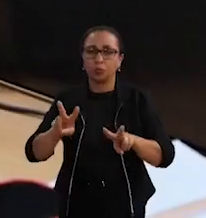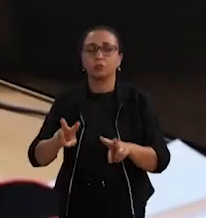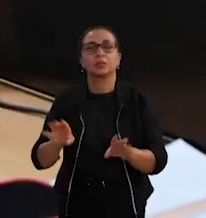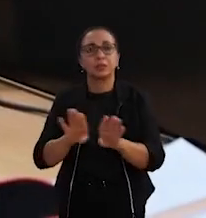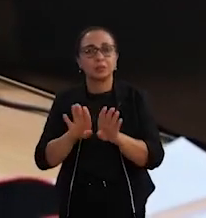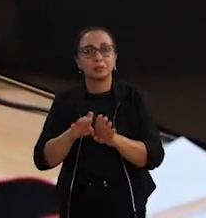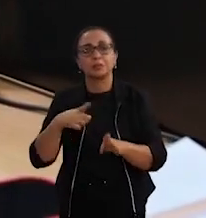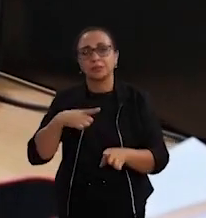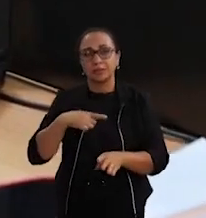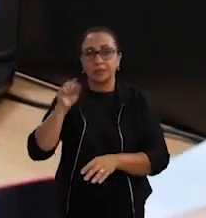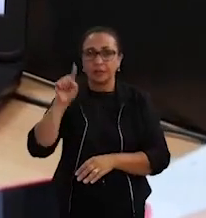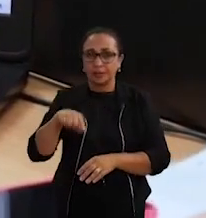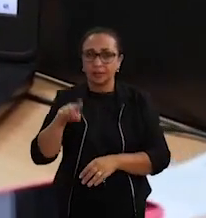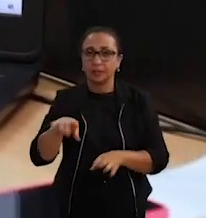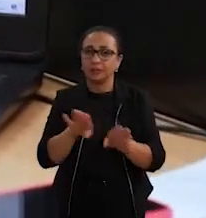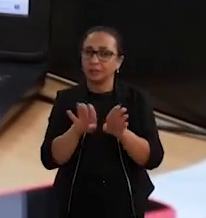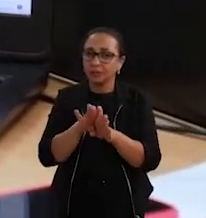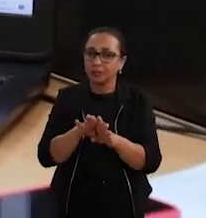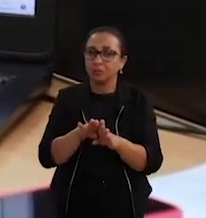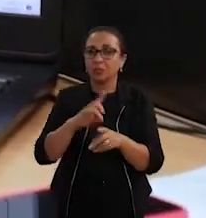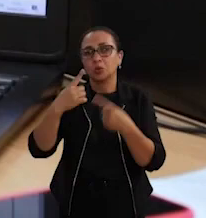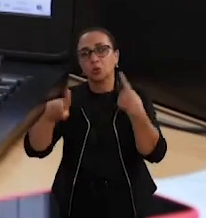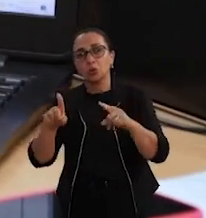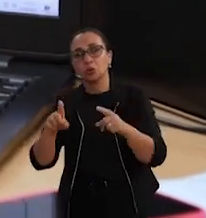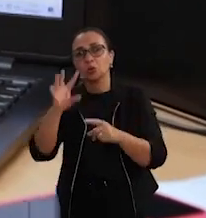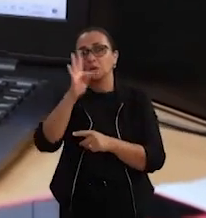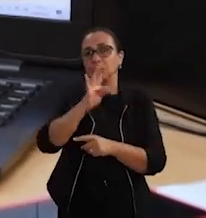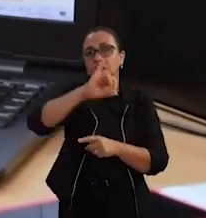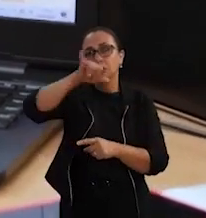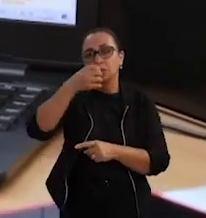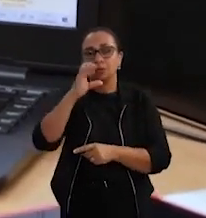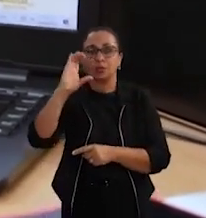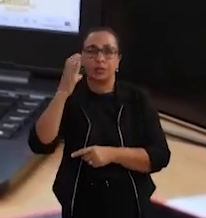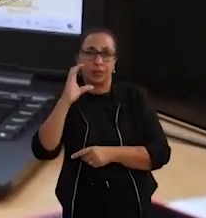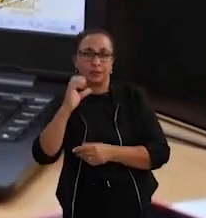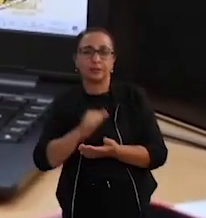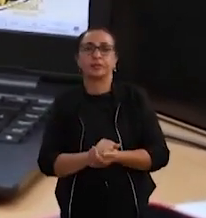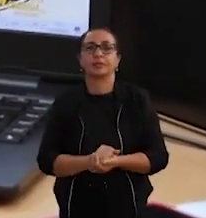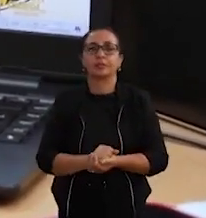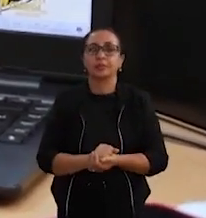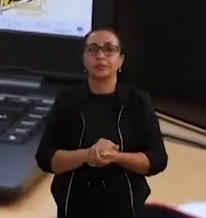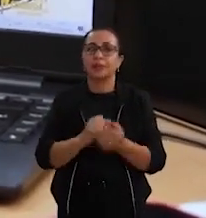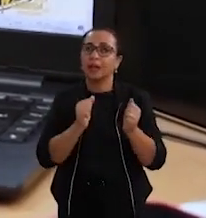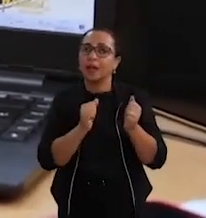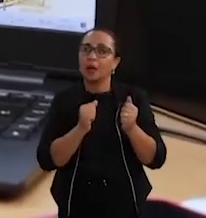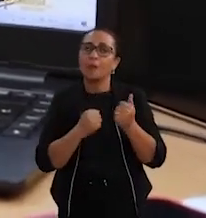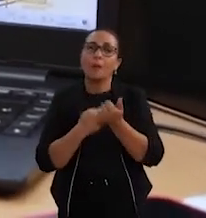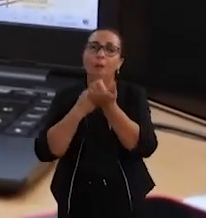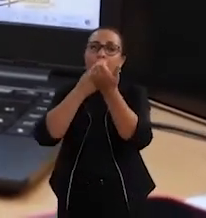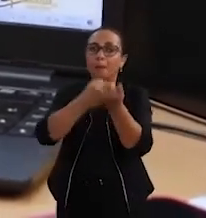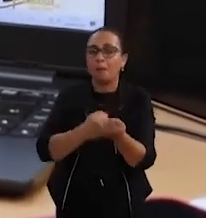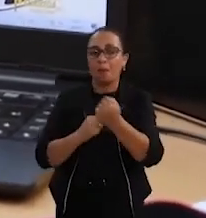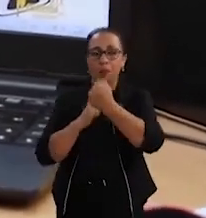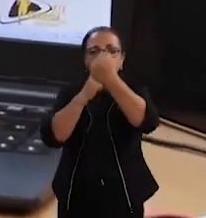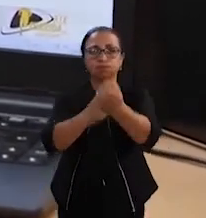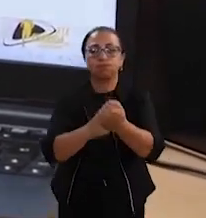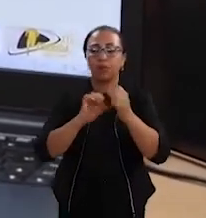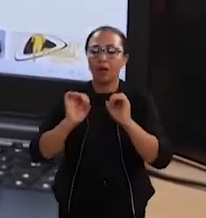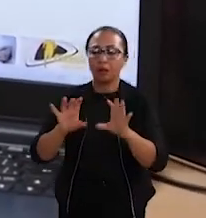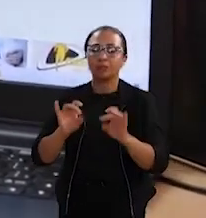ferramenta presente tanto nele quanto no TJ Ceará, que são uma atribuição que